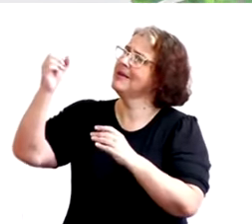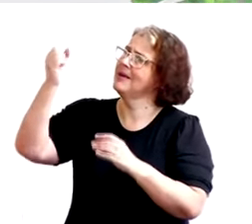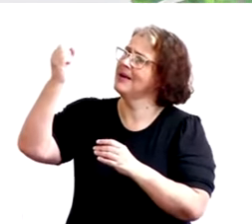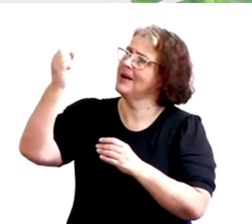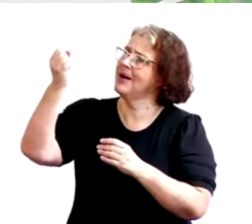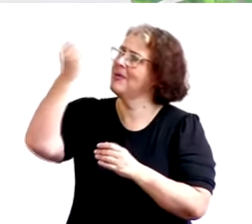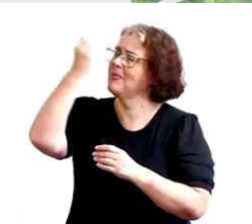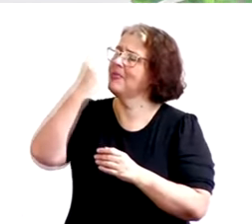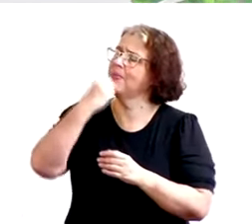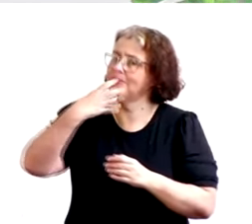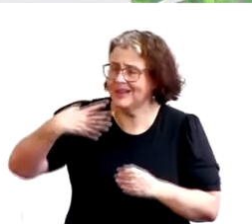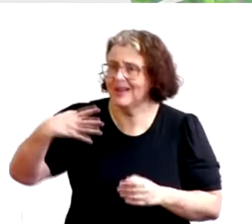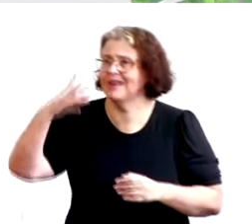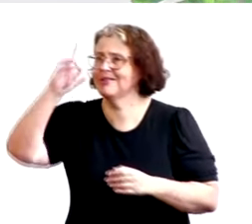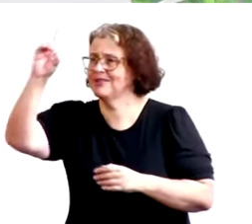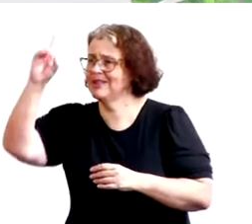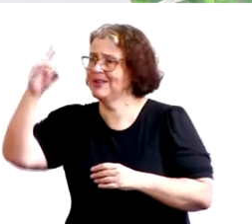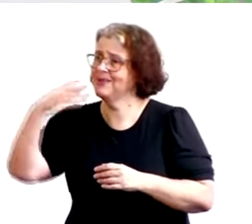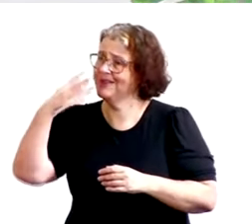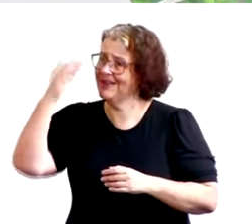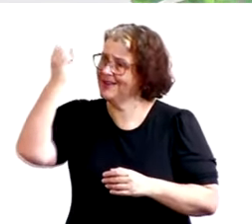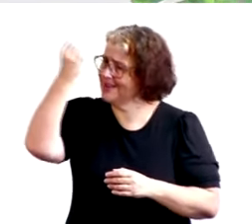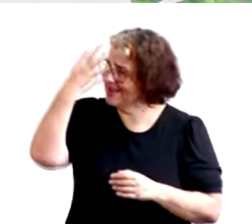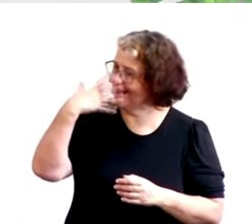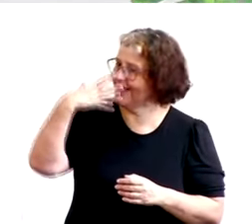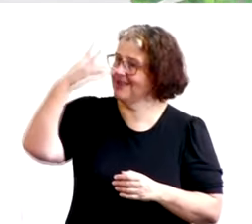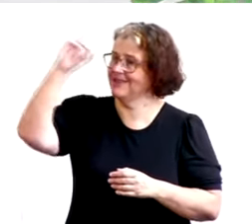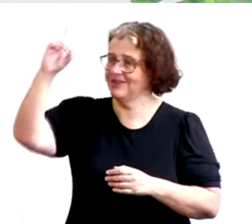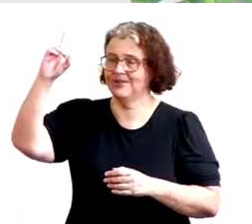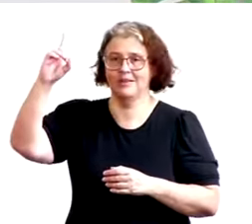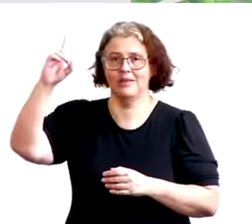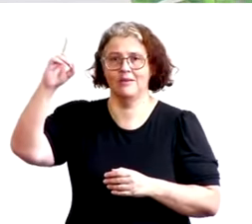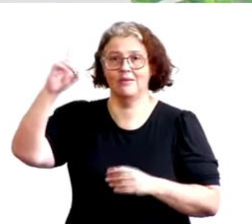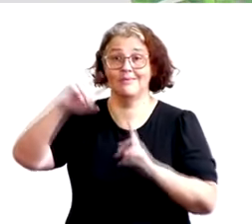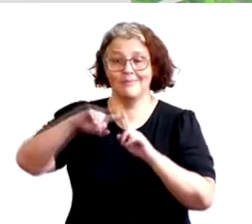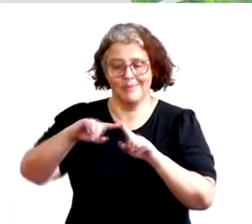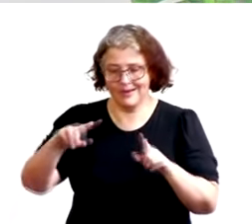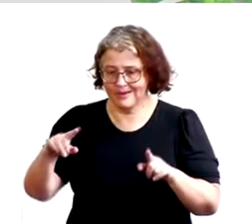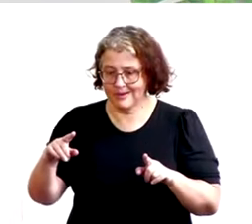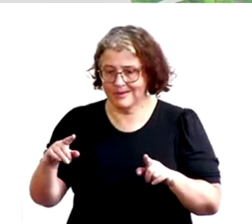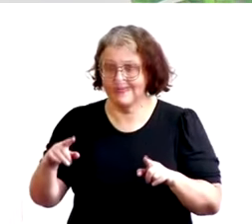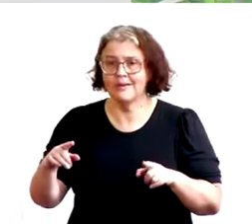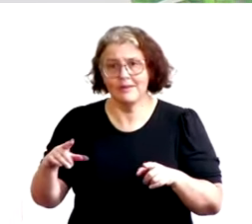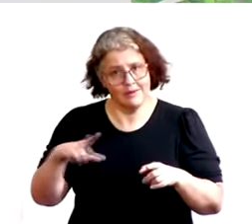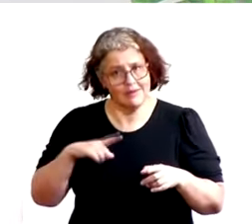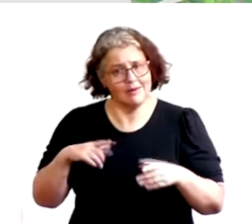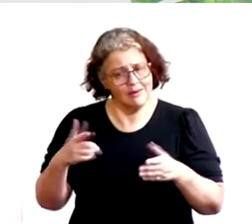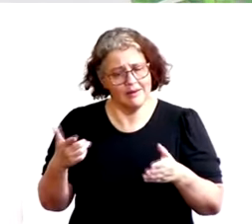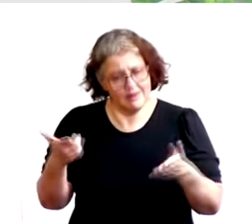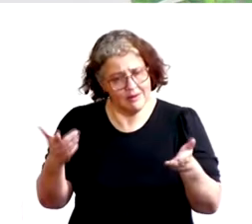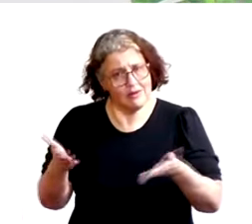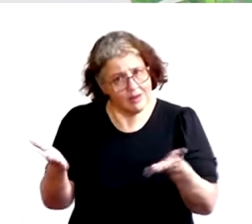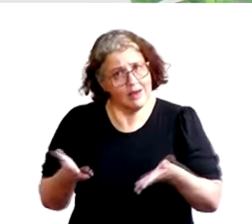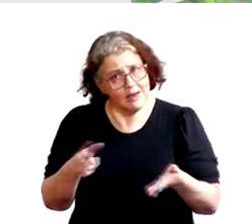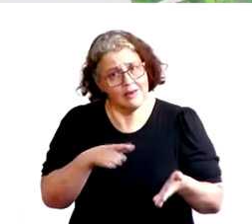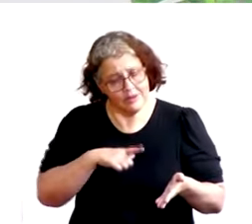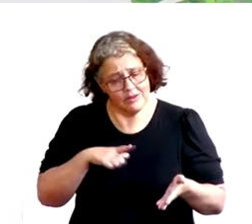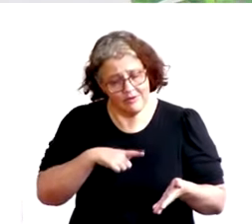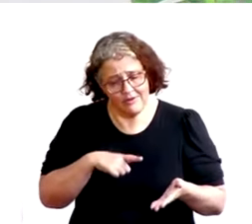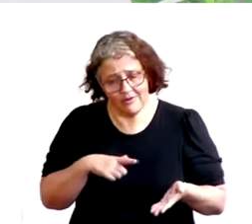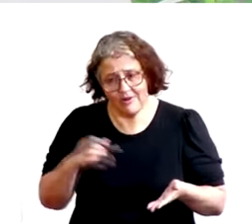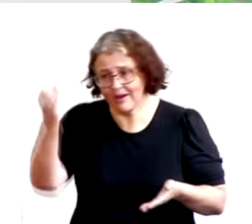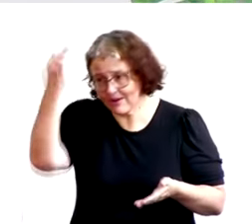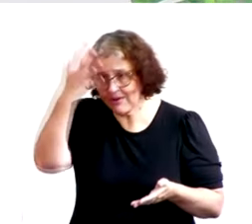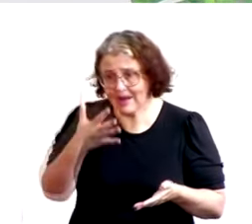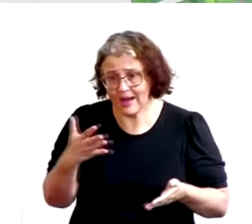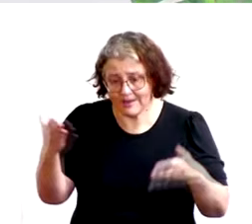ele já foram E aí quando você passa por uma experiência boa e de repente a sensação é de